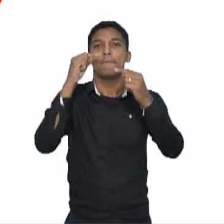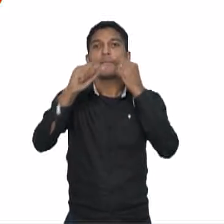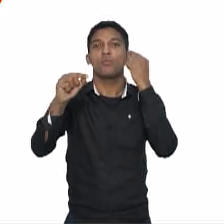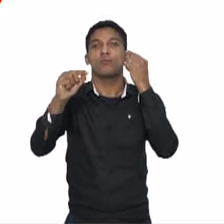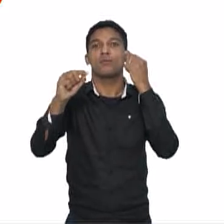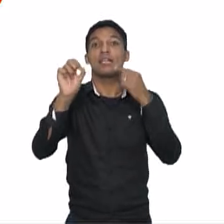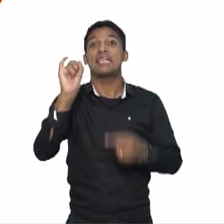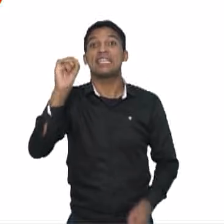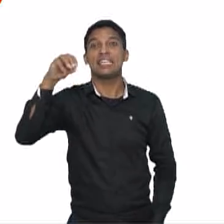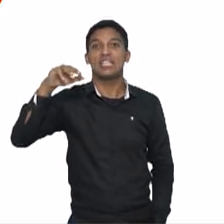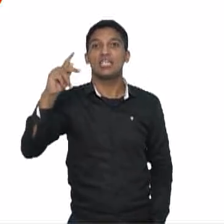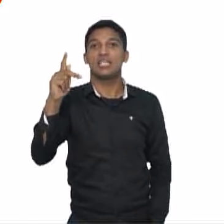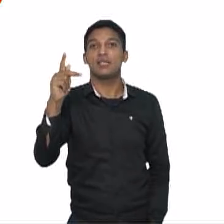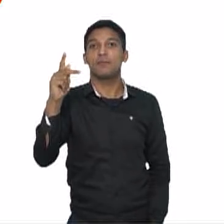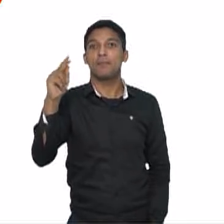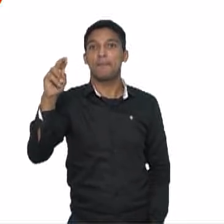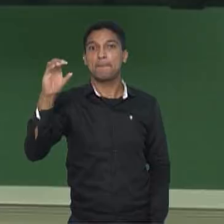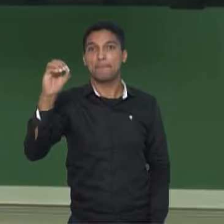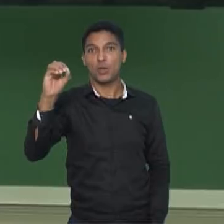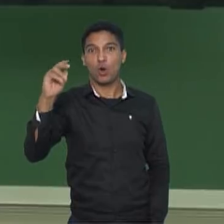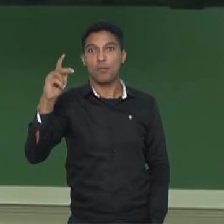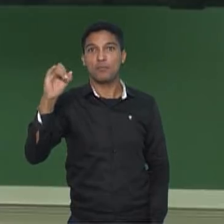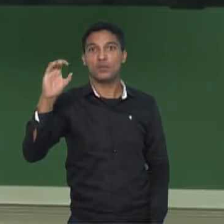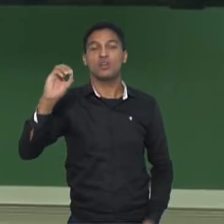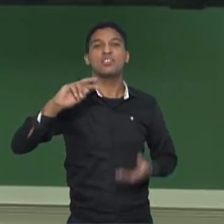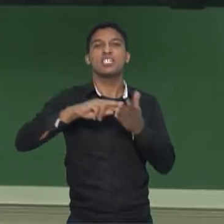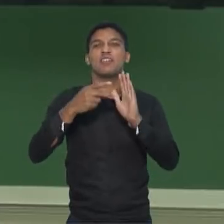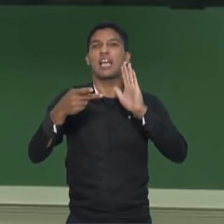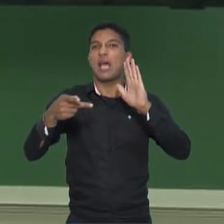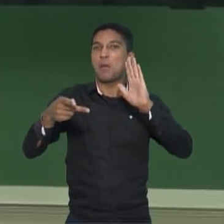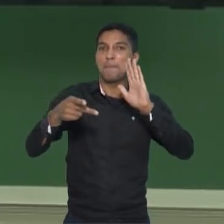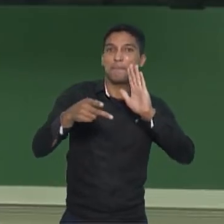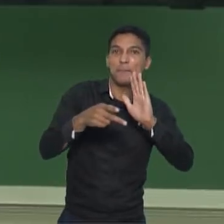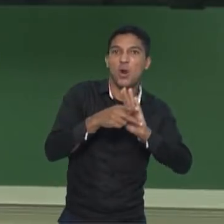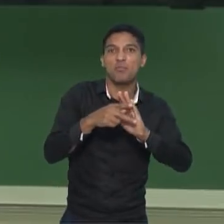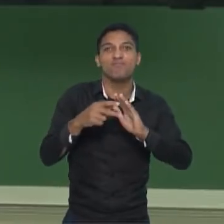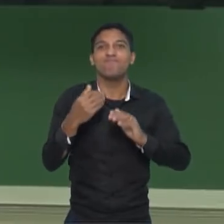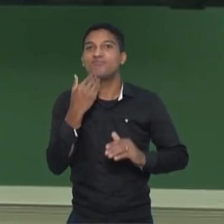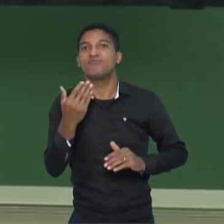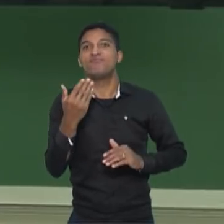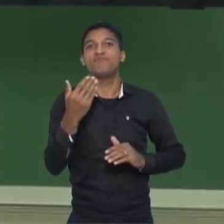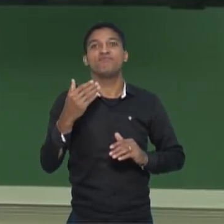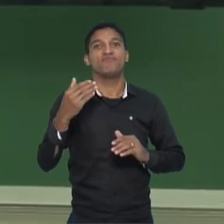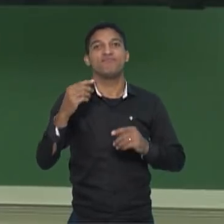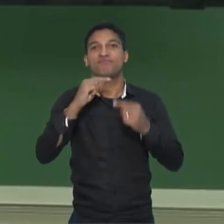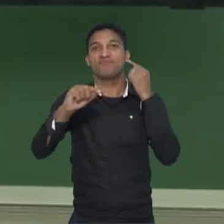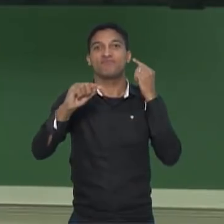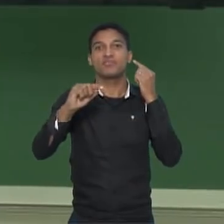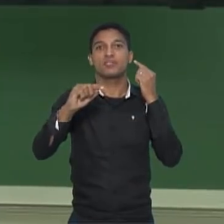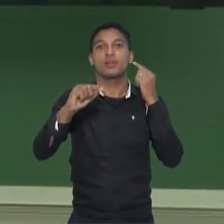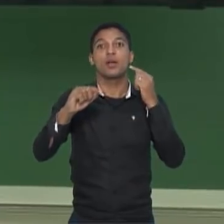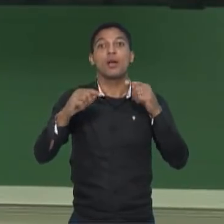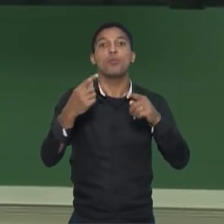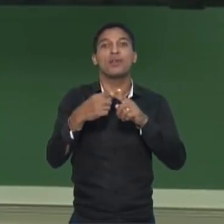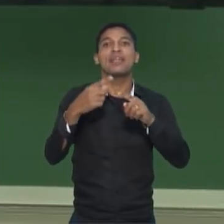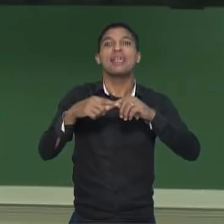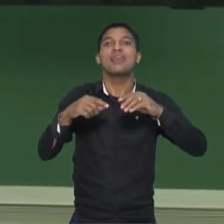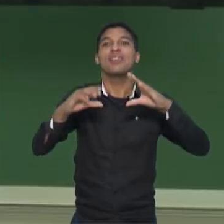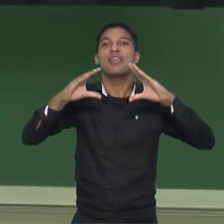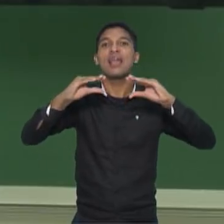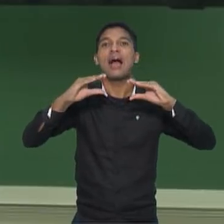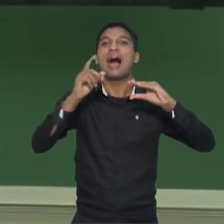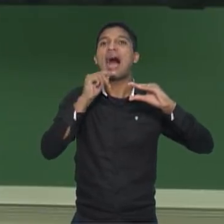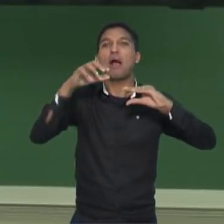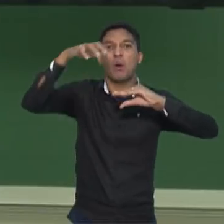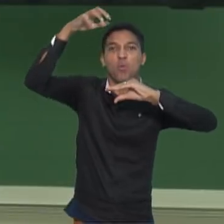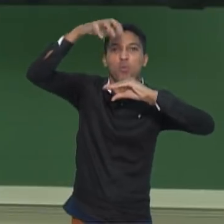impróprio, pois não retém a água, ou seja, ele não mantém a água, lembrando que a água é importante para a planta, e tem